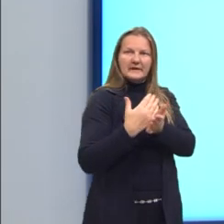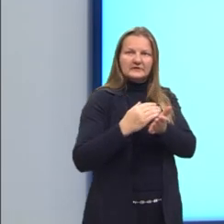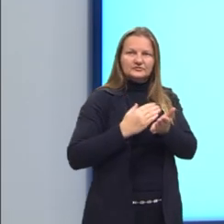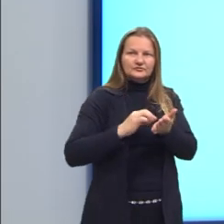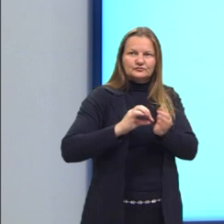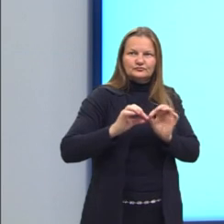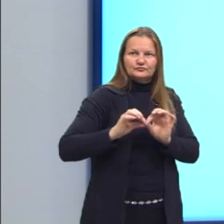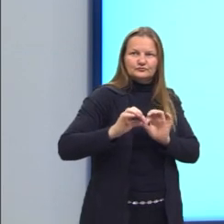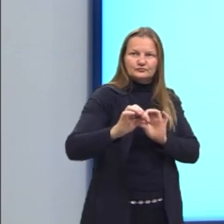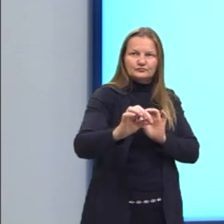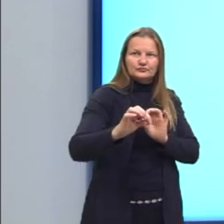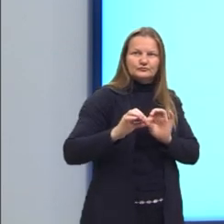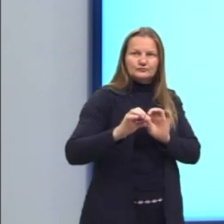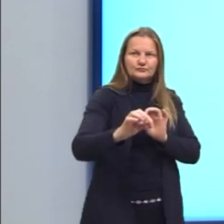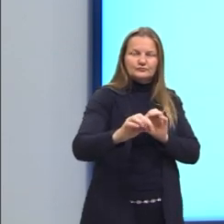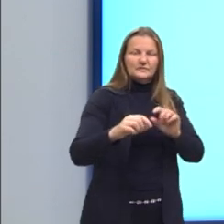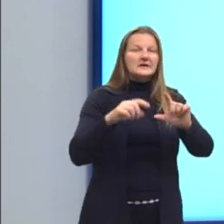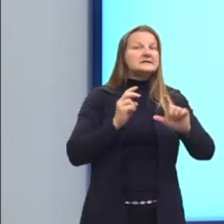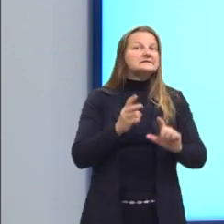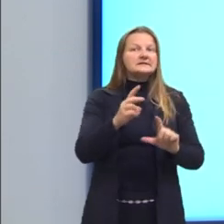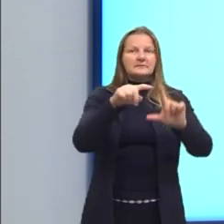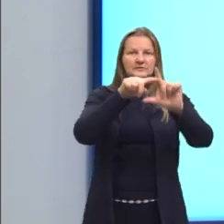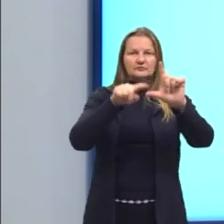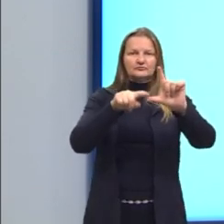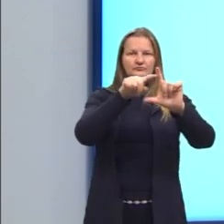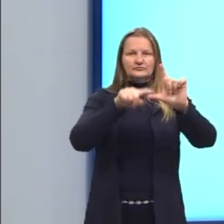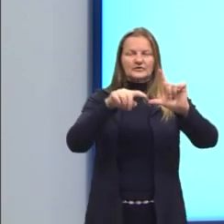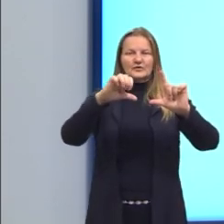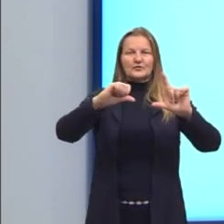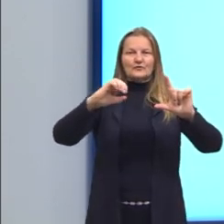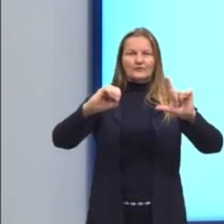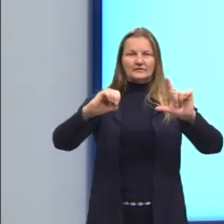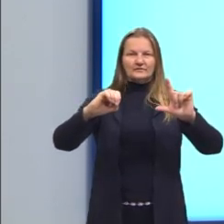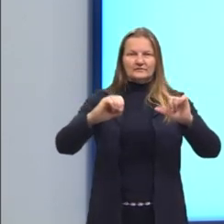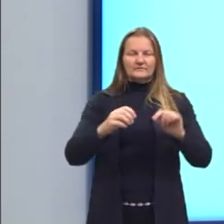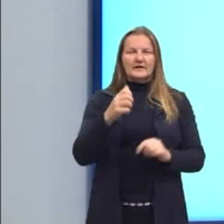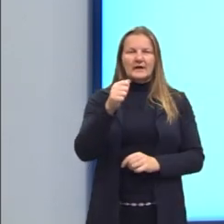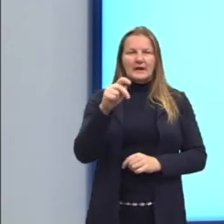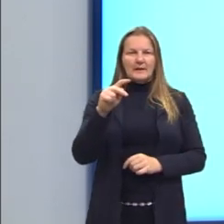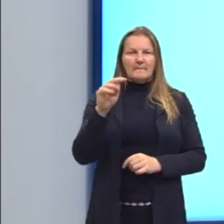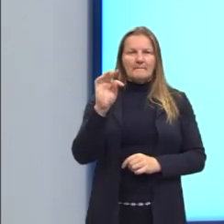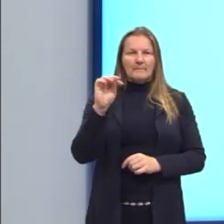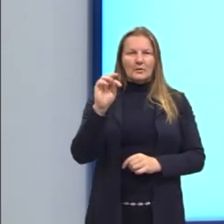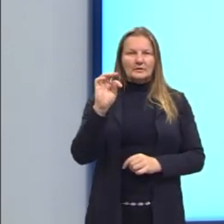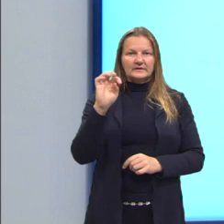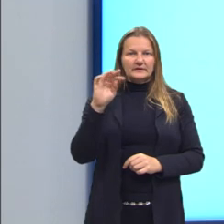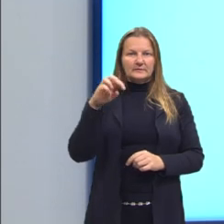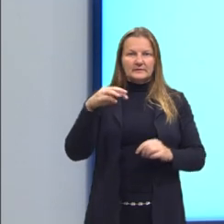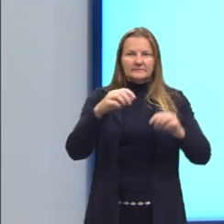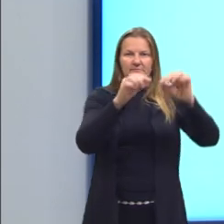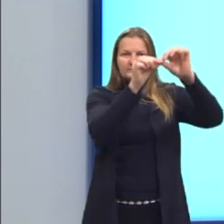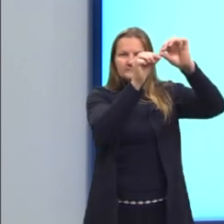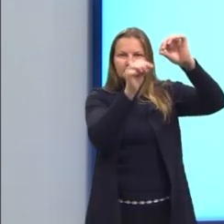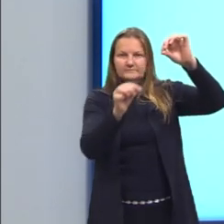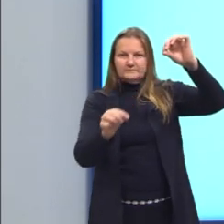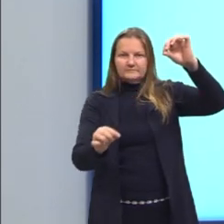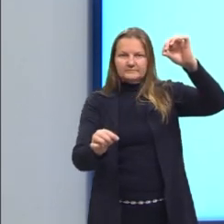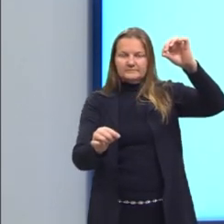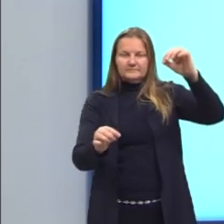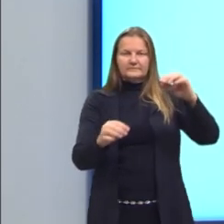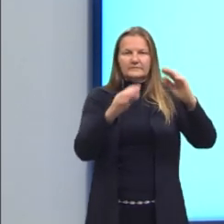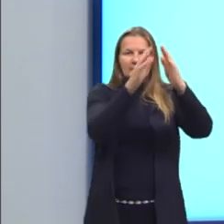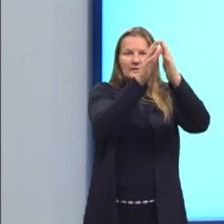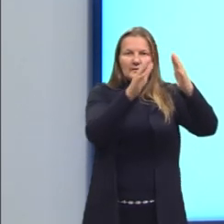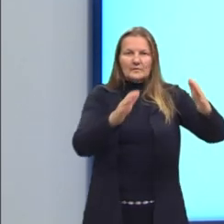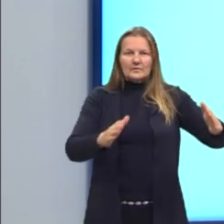ele forma sempre um ângulo de 90 graus esse seria então o apótema assim como a gente pode construir o